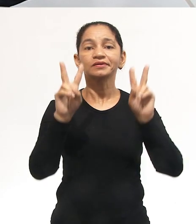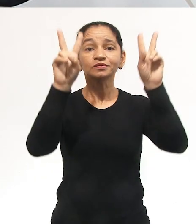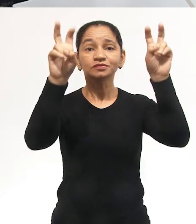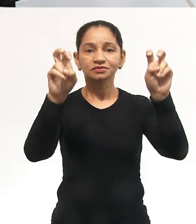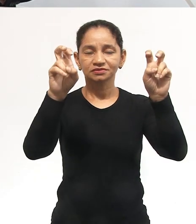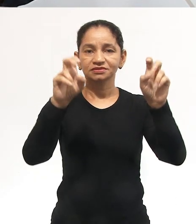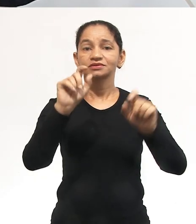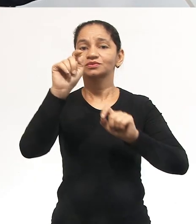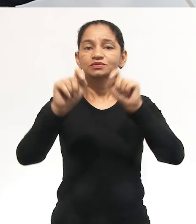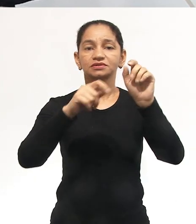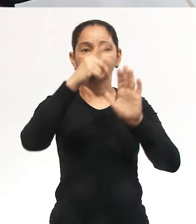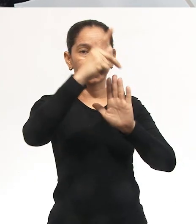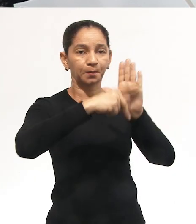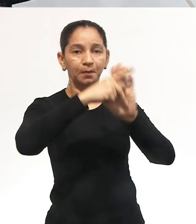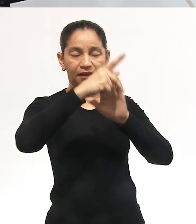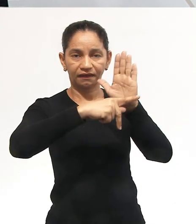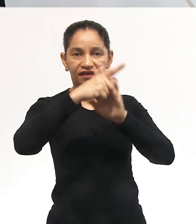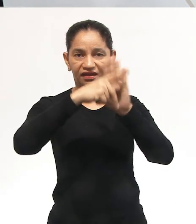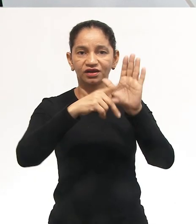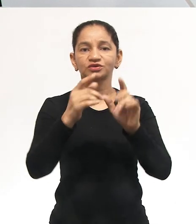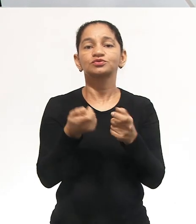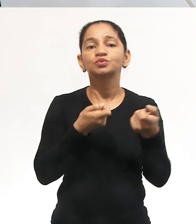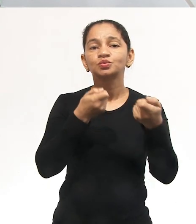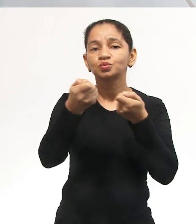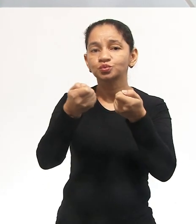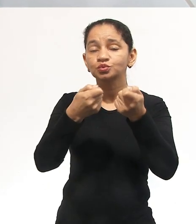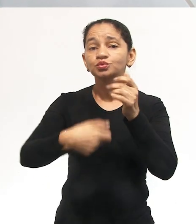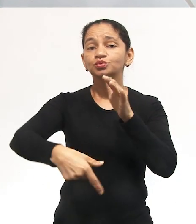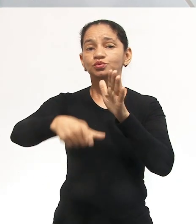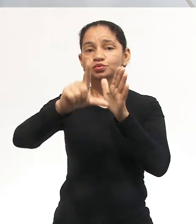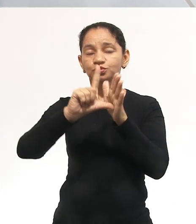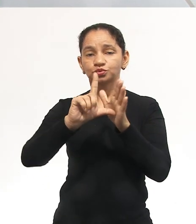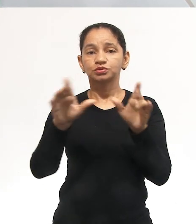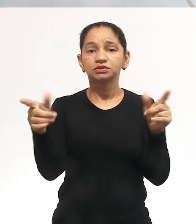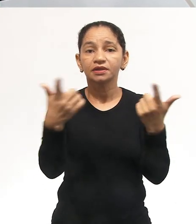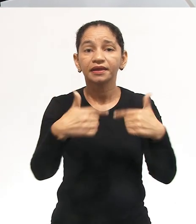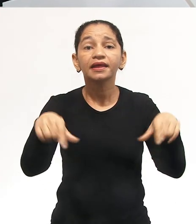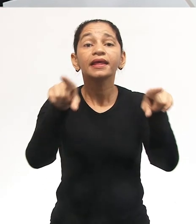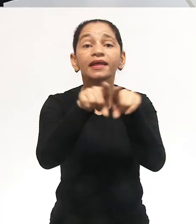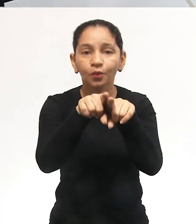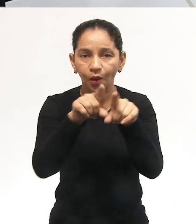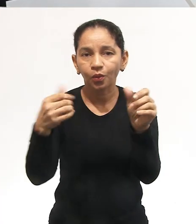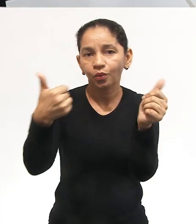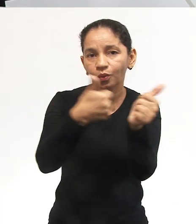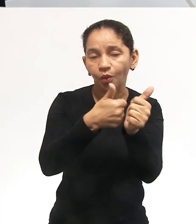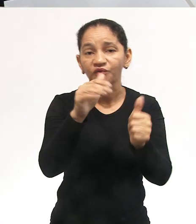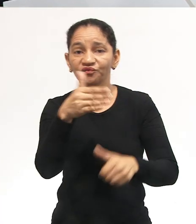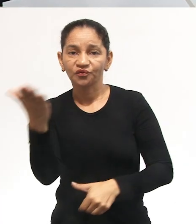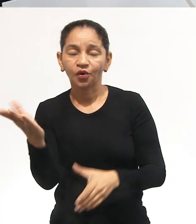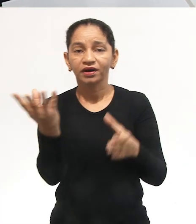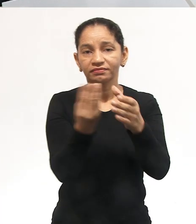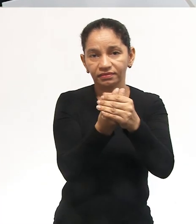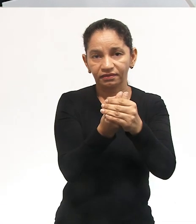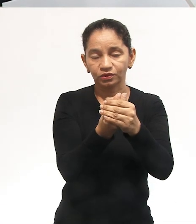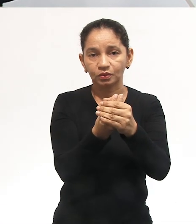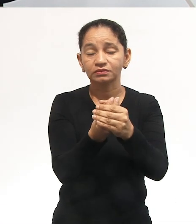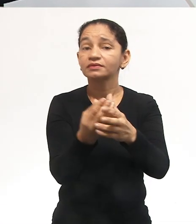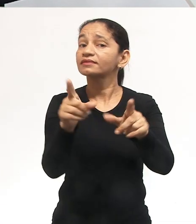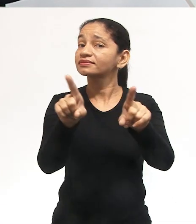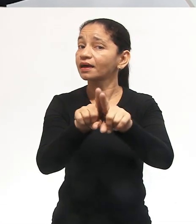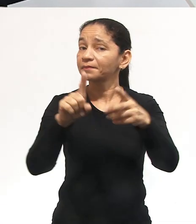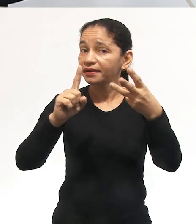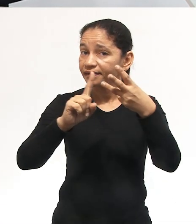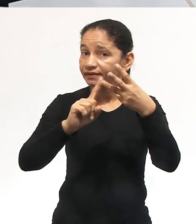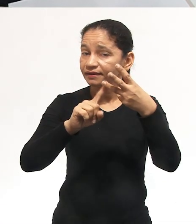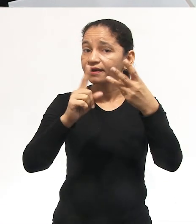o planejamento, o controle prévio e concomitante, a transparência e